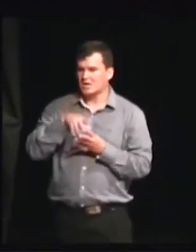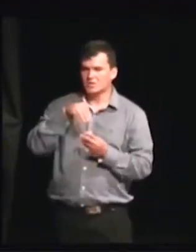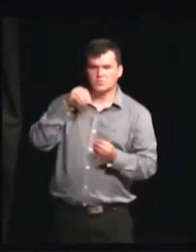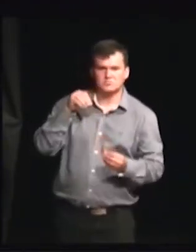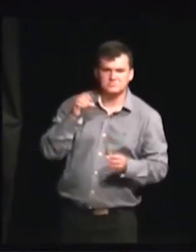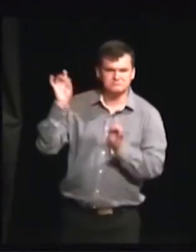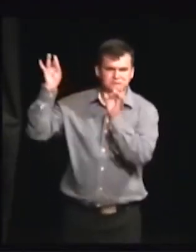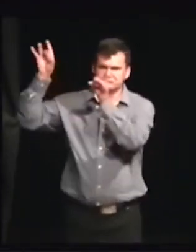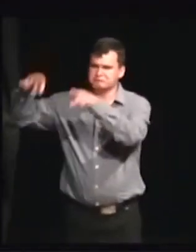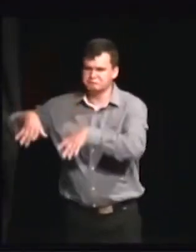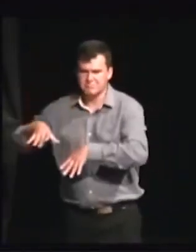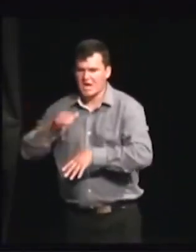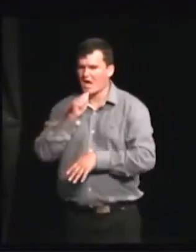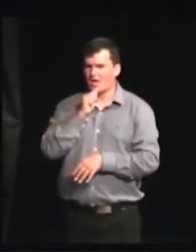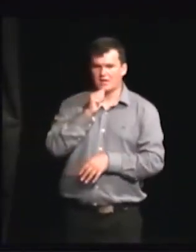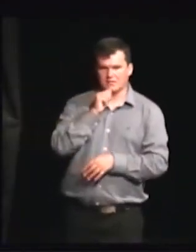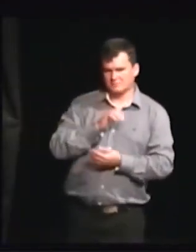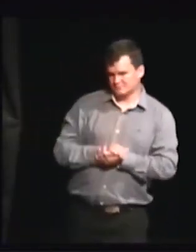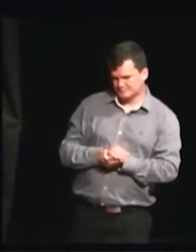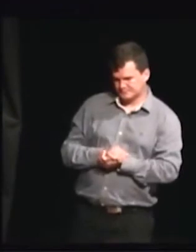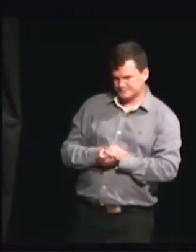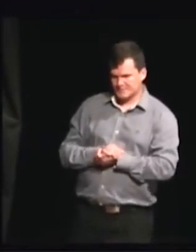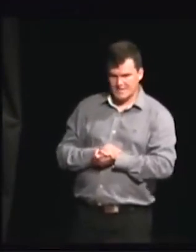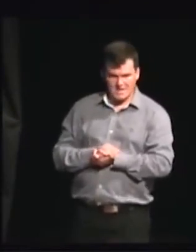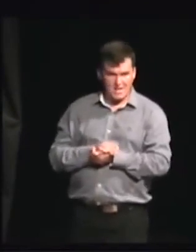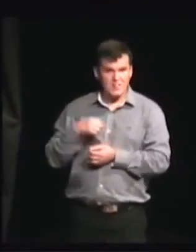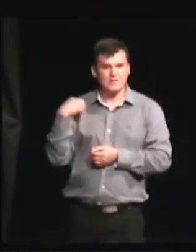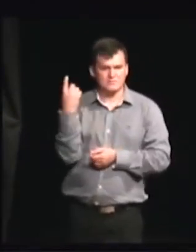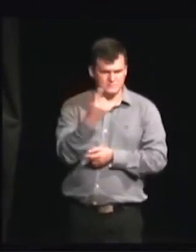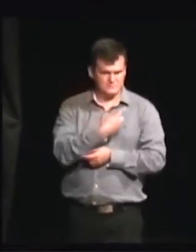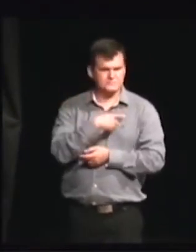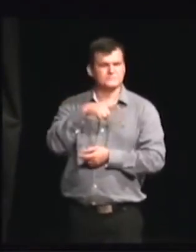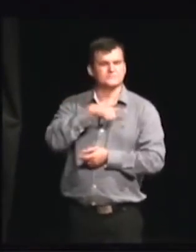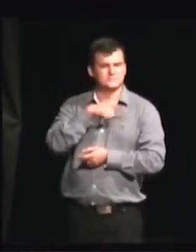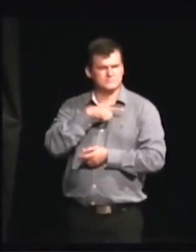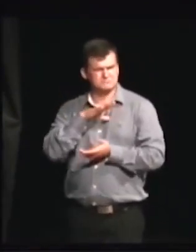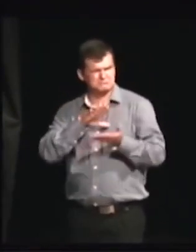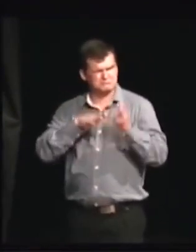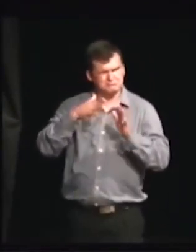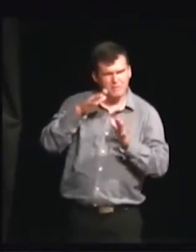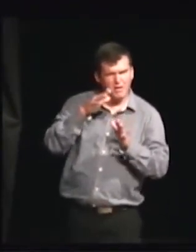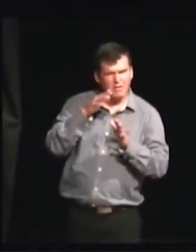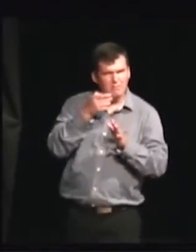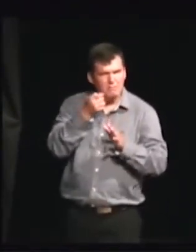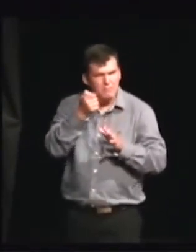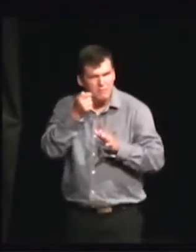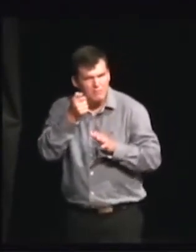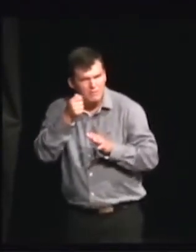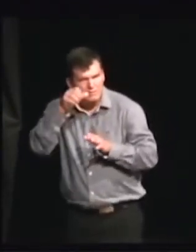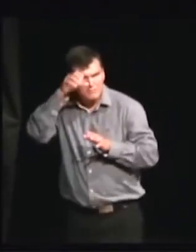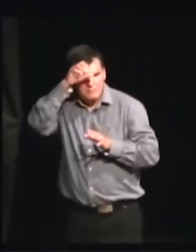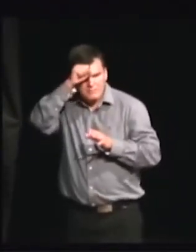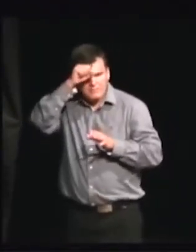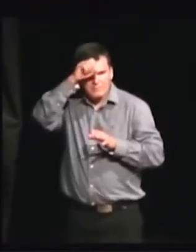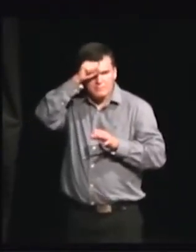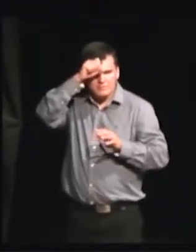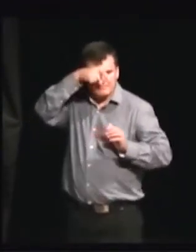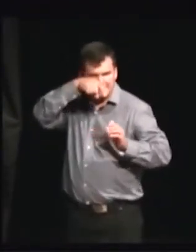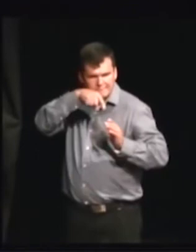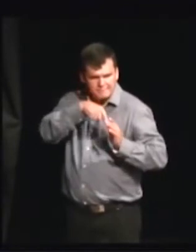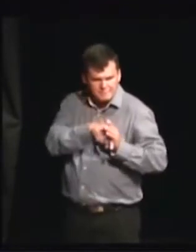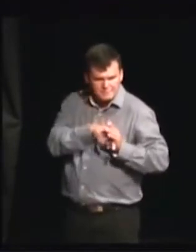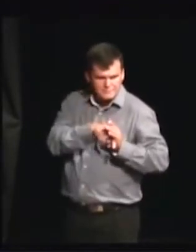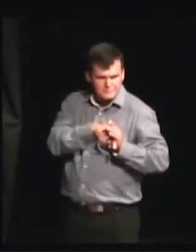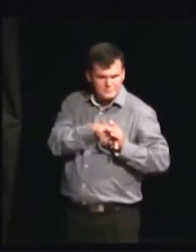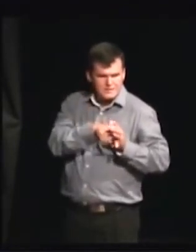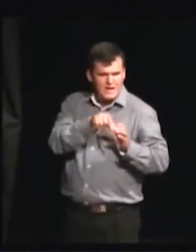deram importância à mensagem de Jesus. E nós, que já temos um pouquinho de compreensão e que se aprofundou um pouquinho o